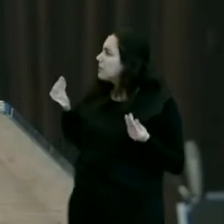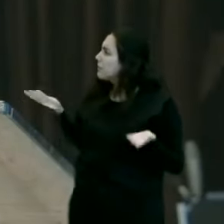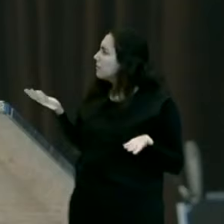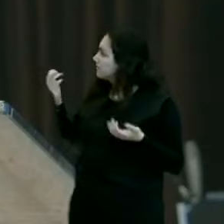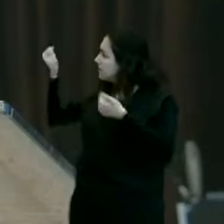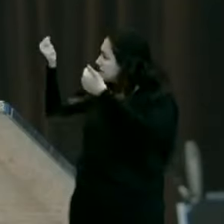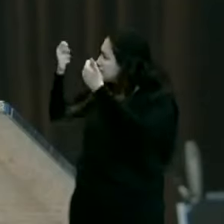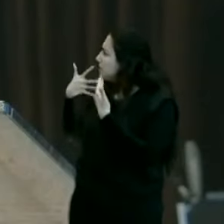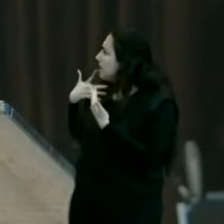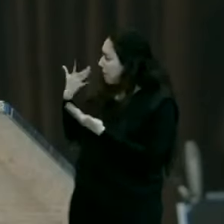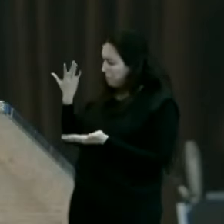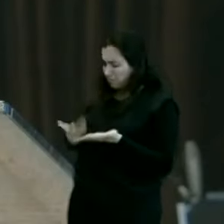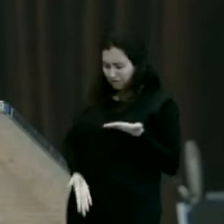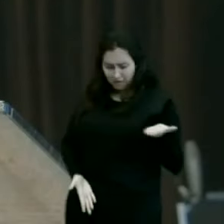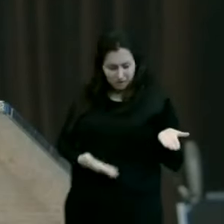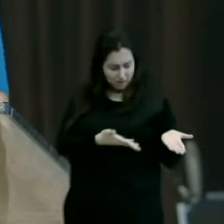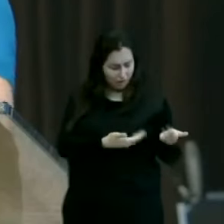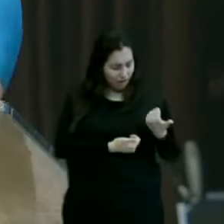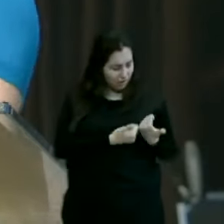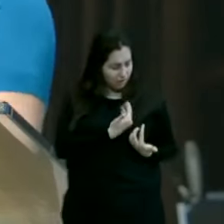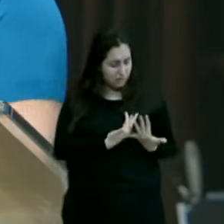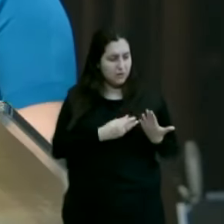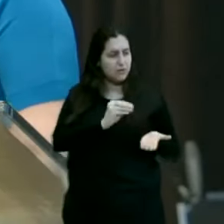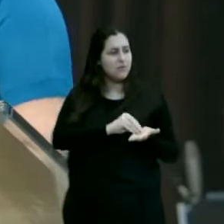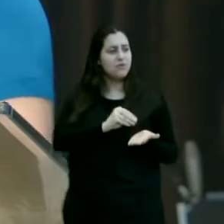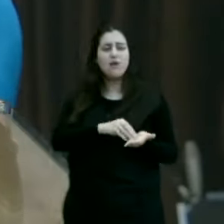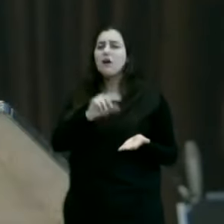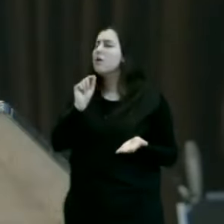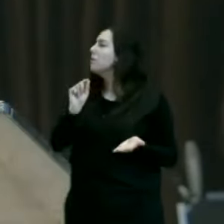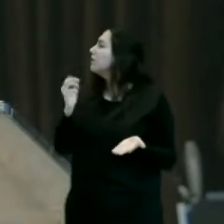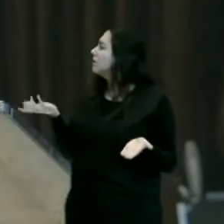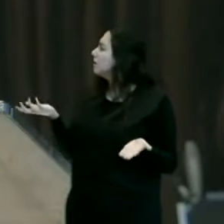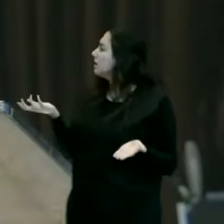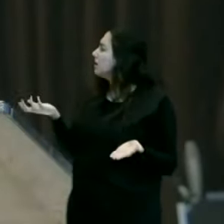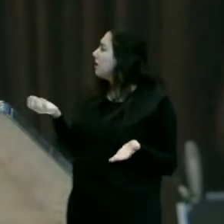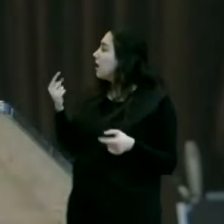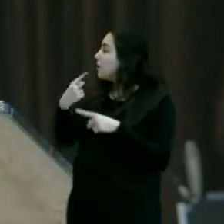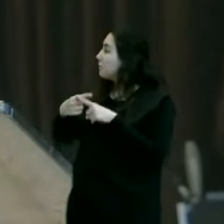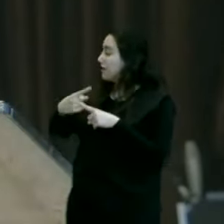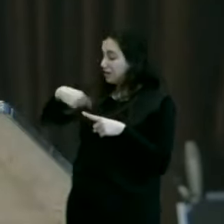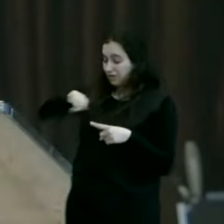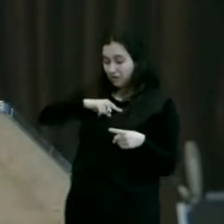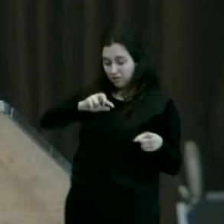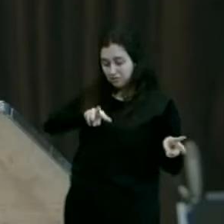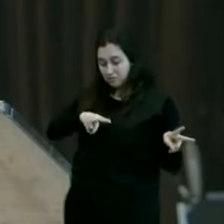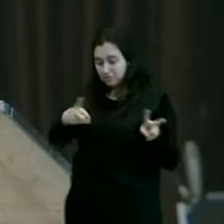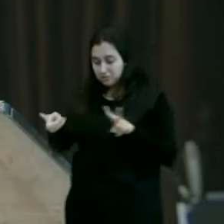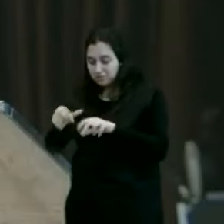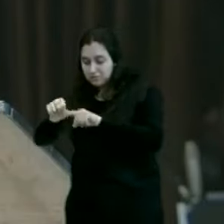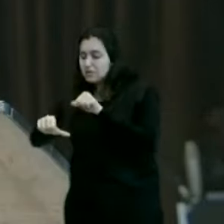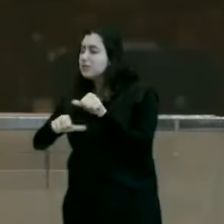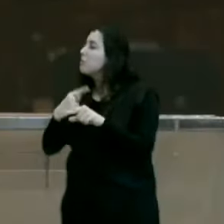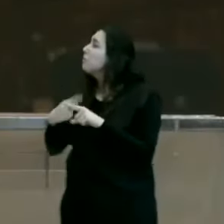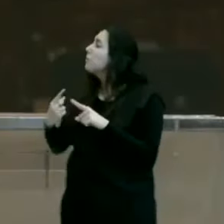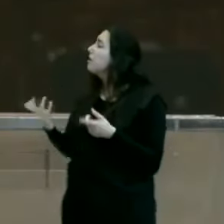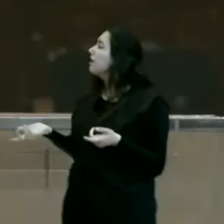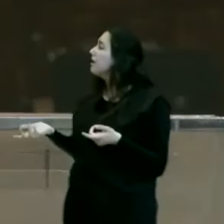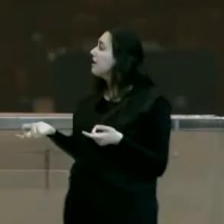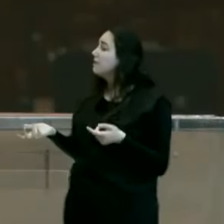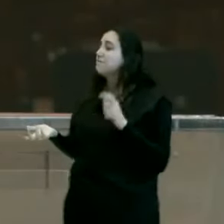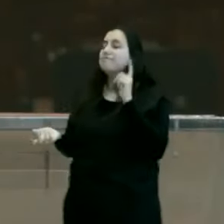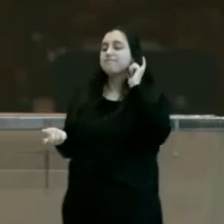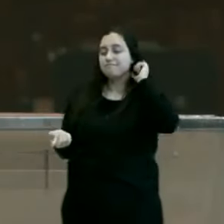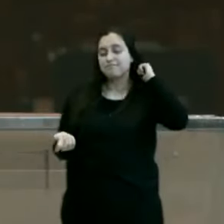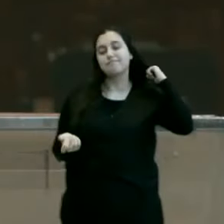por que ele perdeu o avivamento? Por que nós não nos desconfiguramos dessa forma? Porque nós